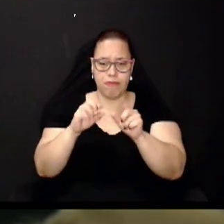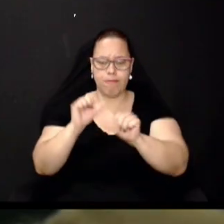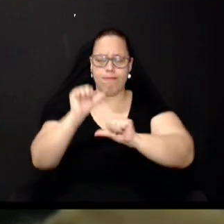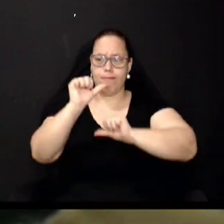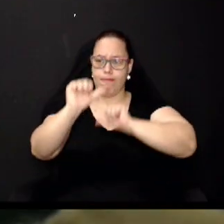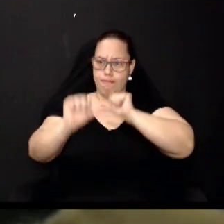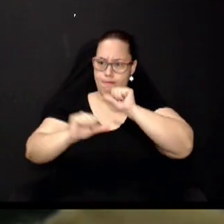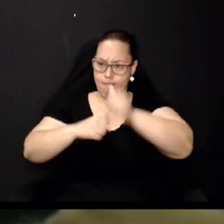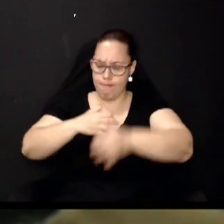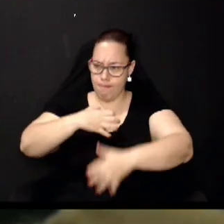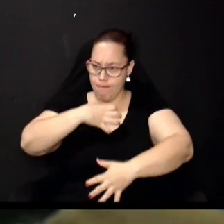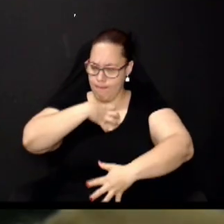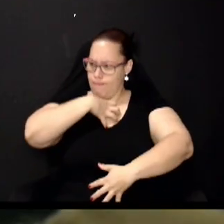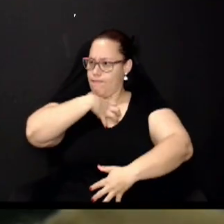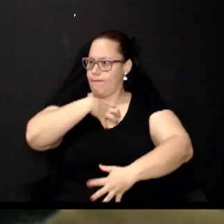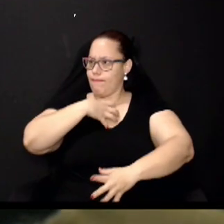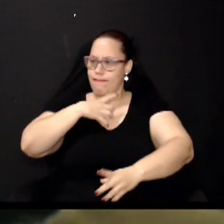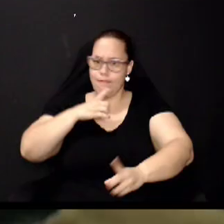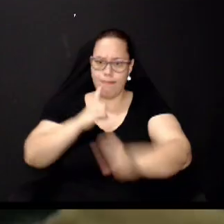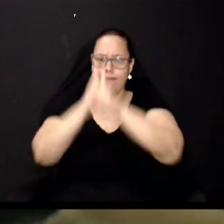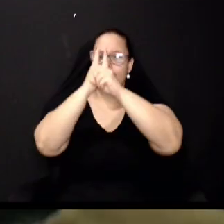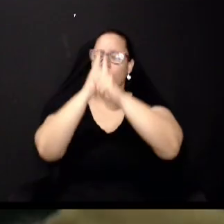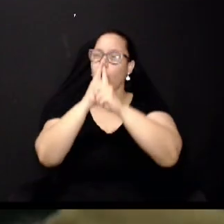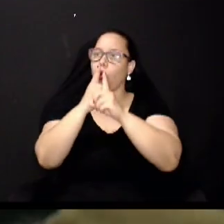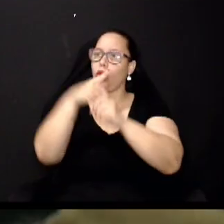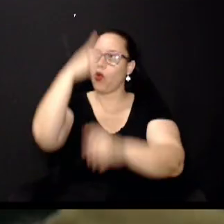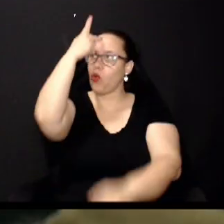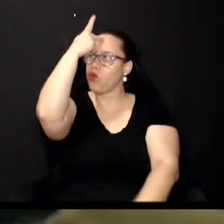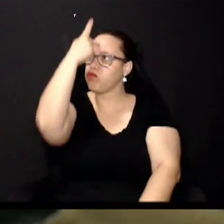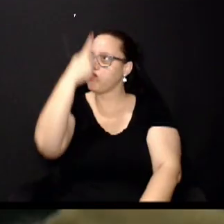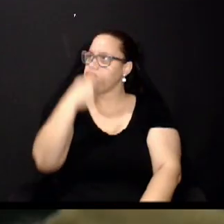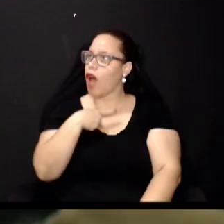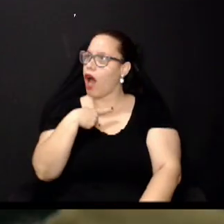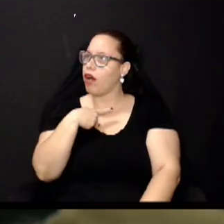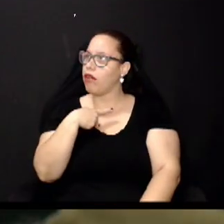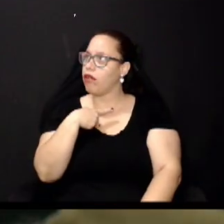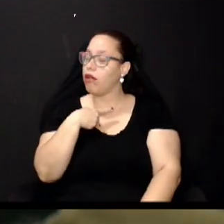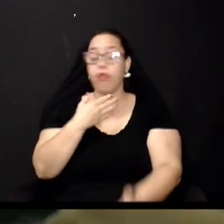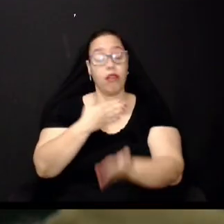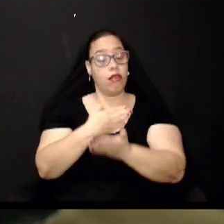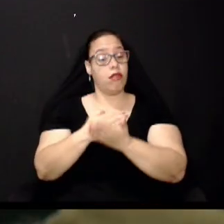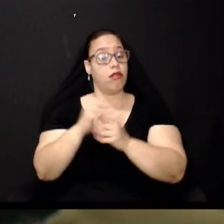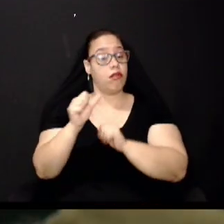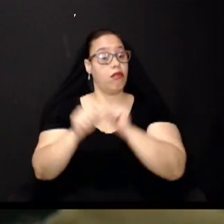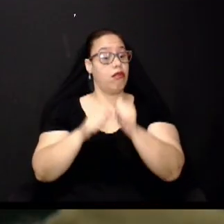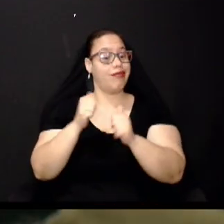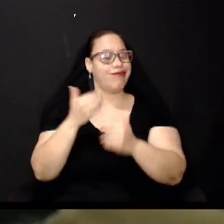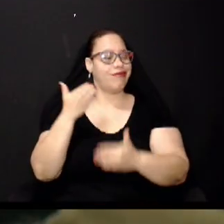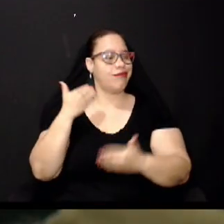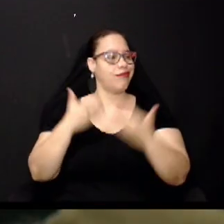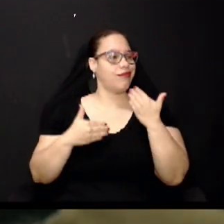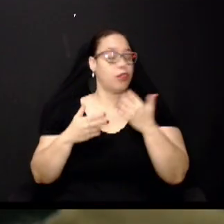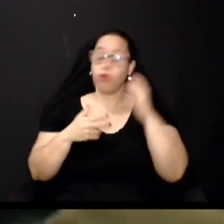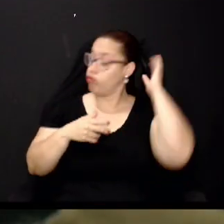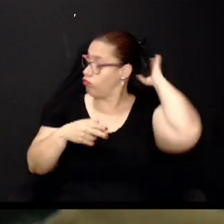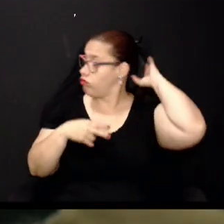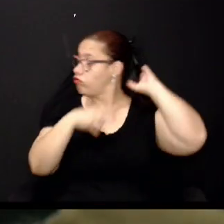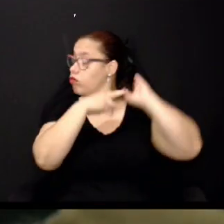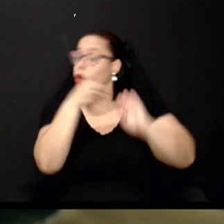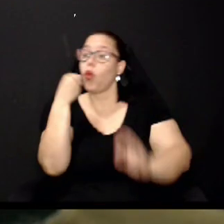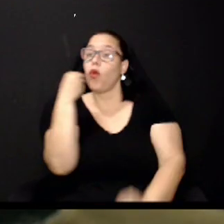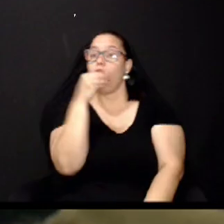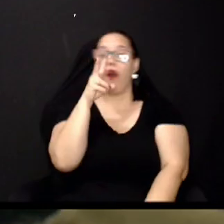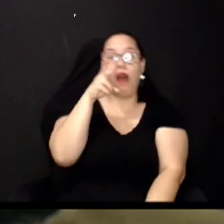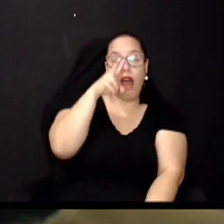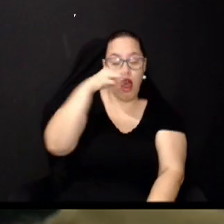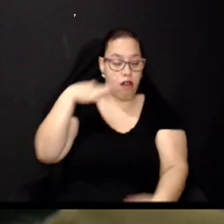de reencontro consigo mesma. E aí começam as mudanças visuais, né? O corte do cabelo, o batom forte, a roupa que